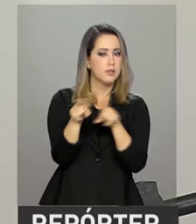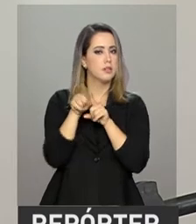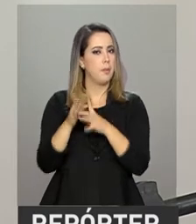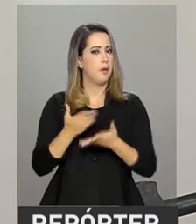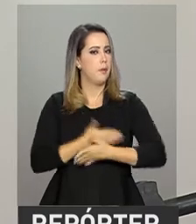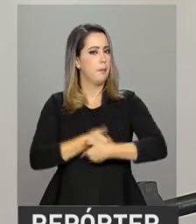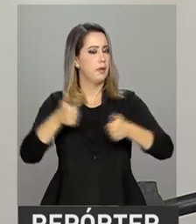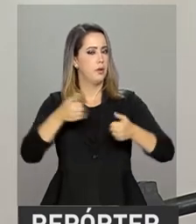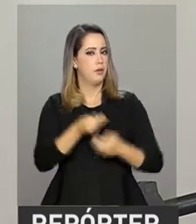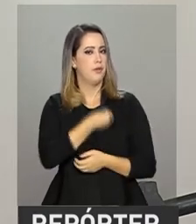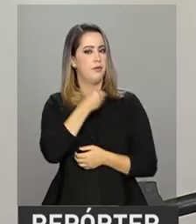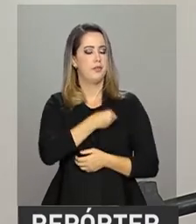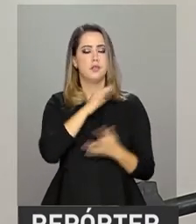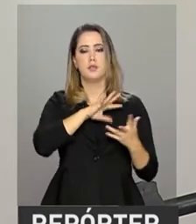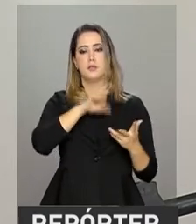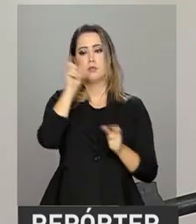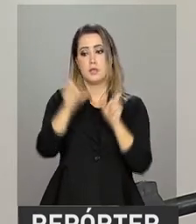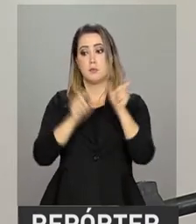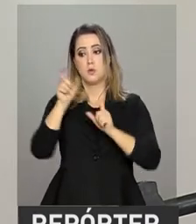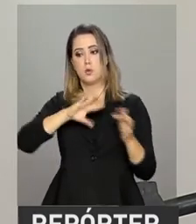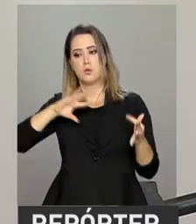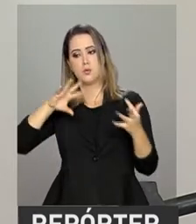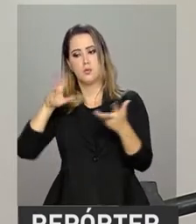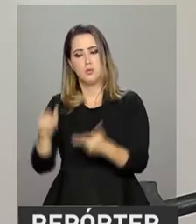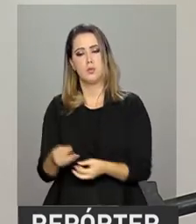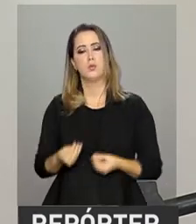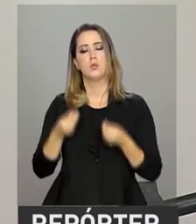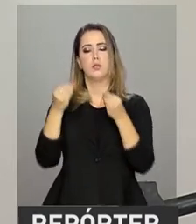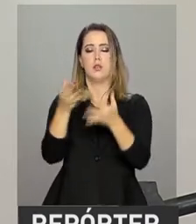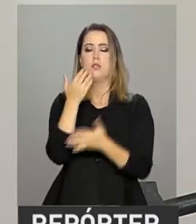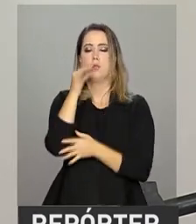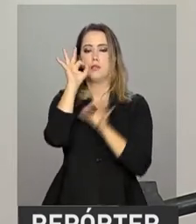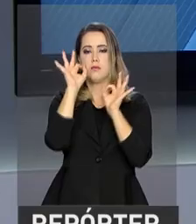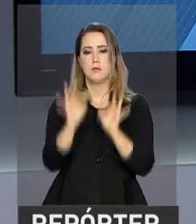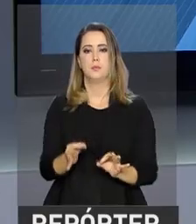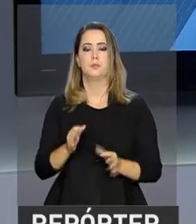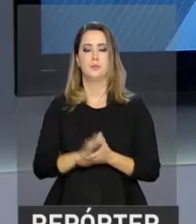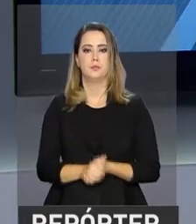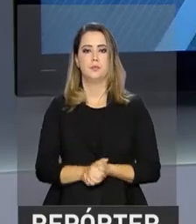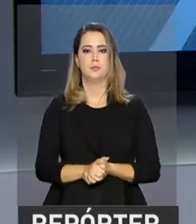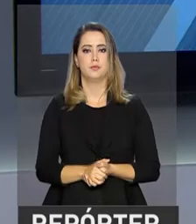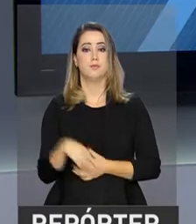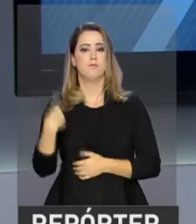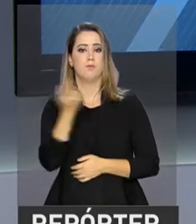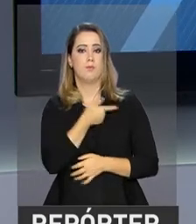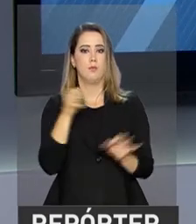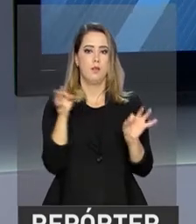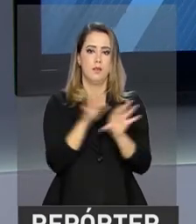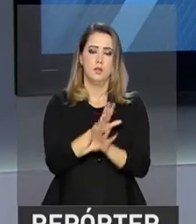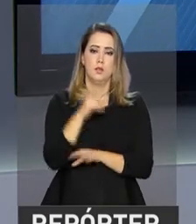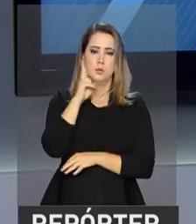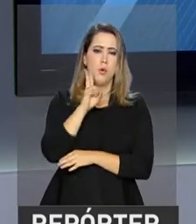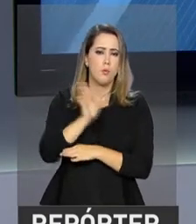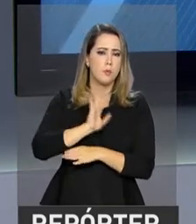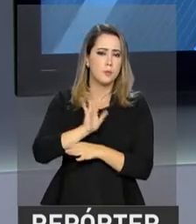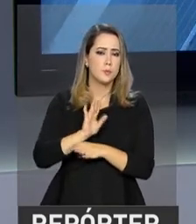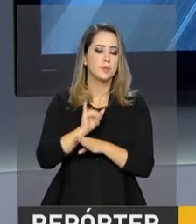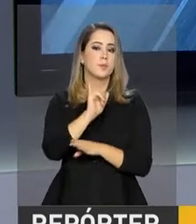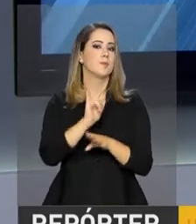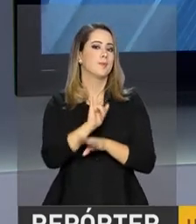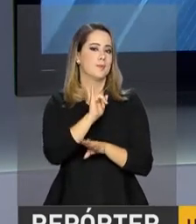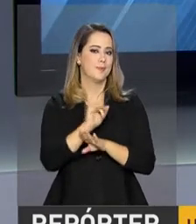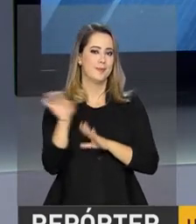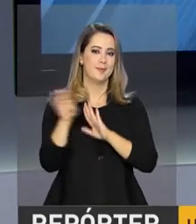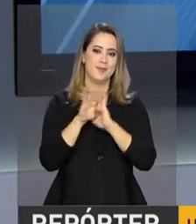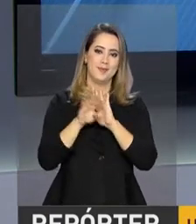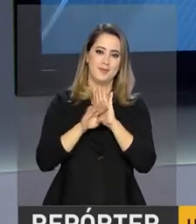melhoria da vida das pessoas, garantindo alimentação adequada. Nós ficamos por aqui. Você pode rever as reportagens